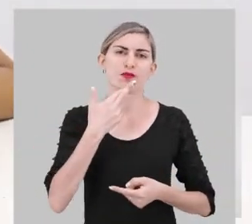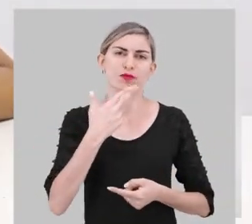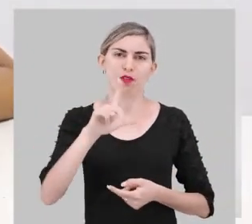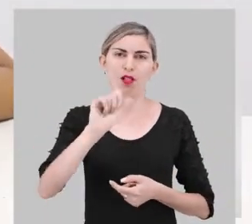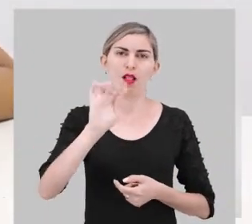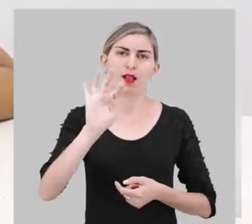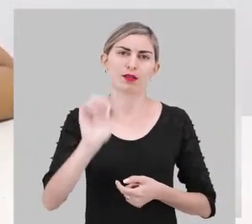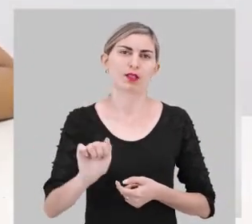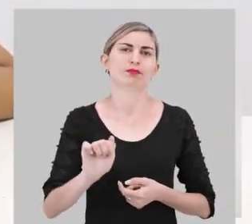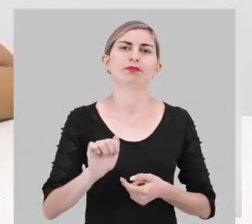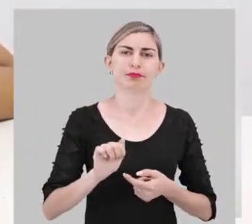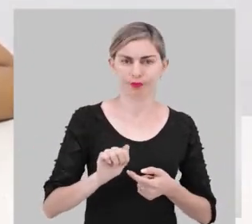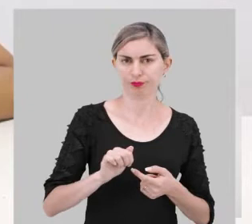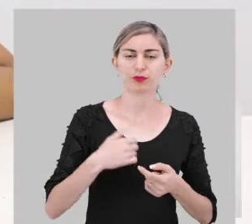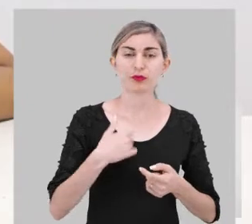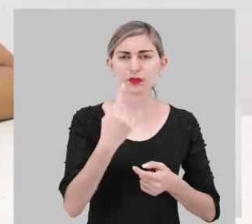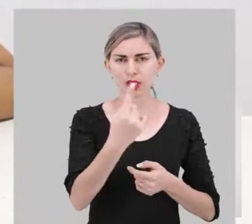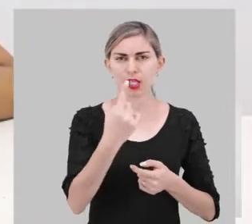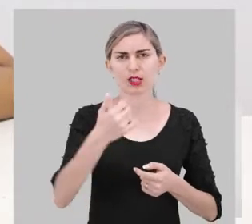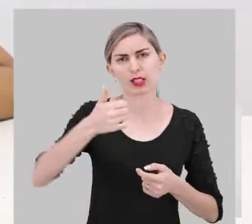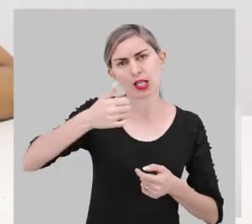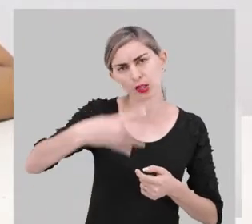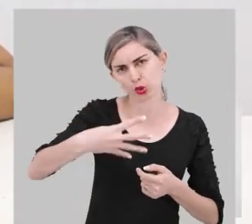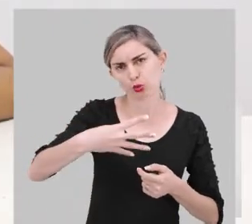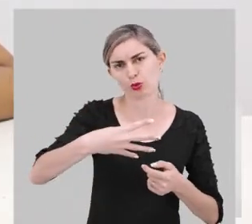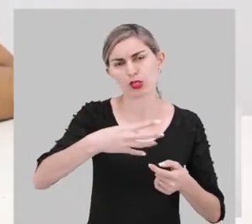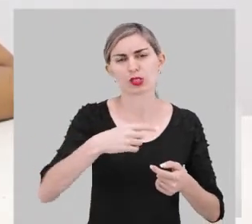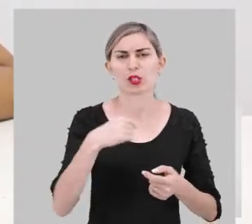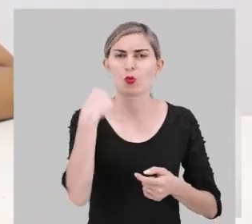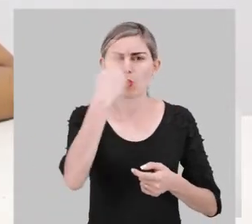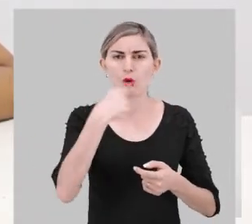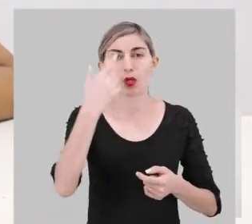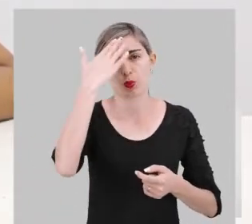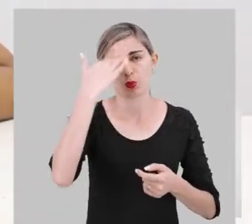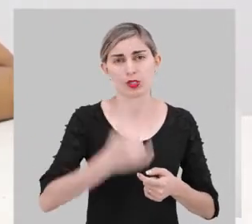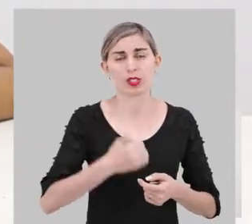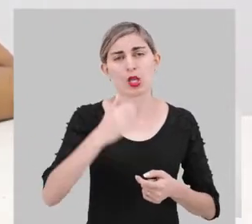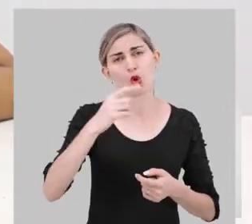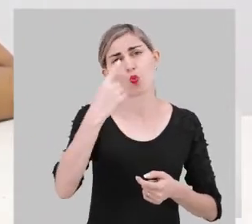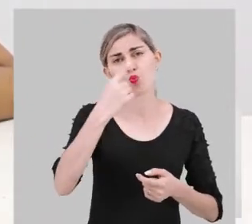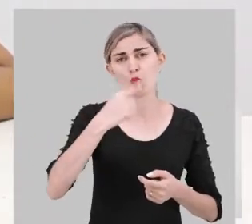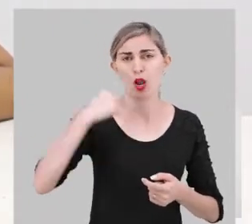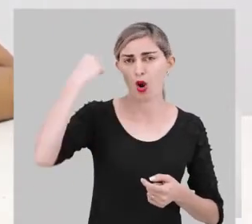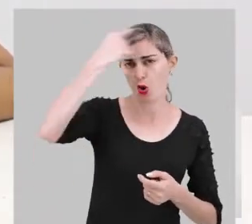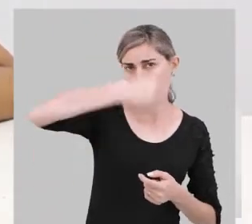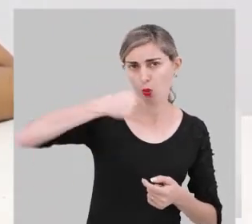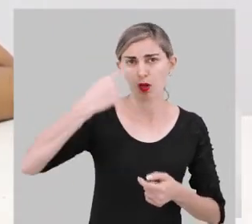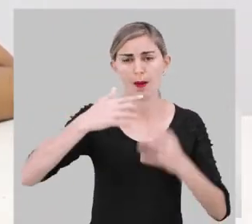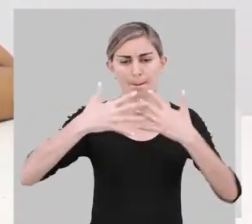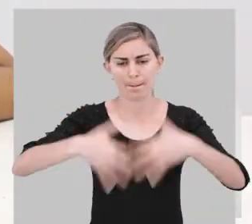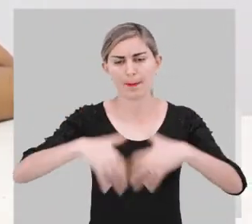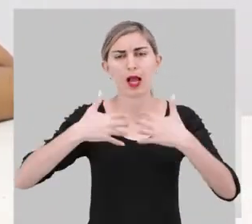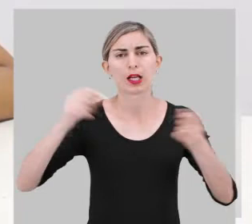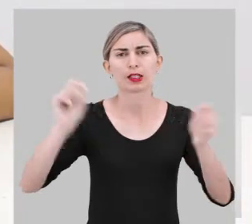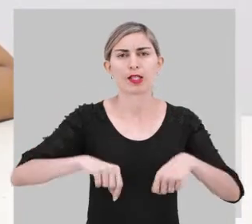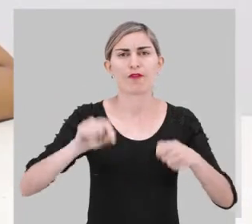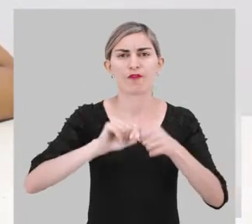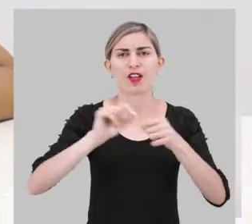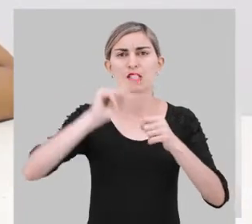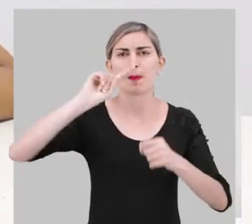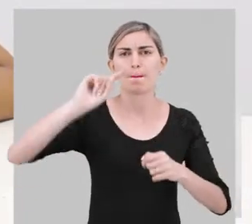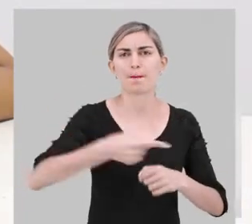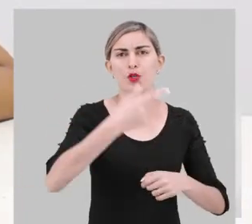1.200 folhas em 1 hora e cada folha rende 14 latinhas, eu sei que em 1 hora essa máquina é capaz de